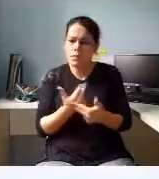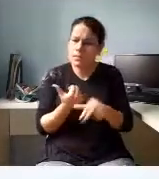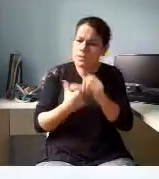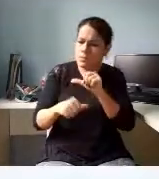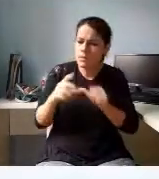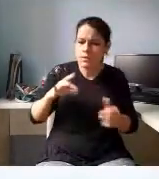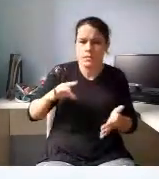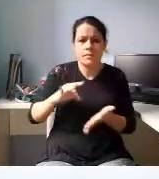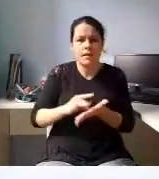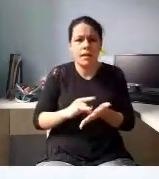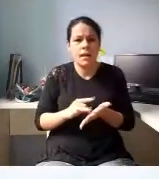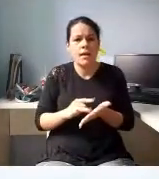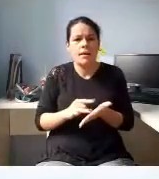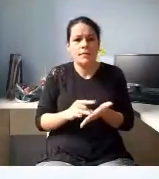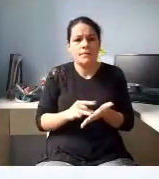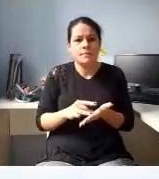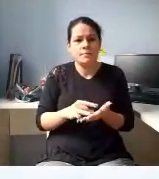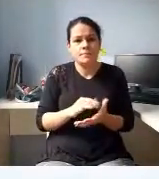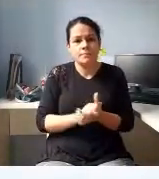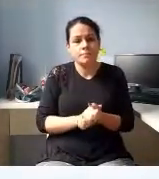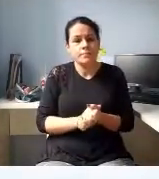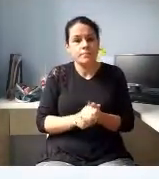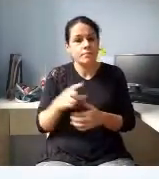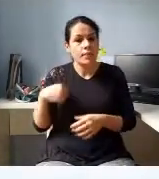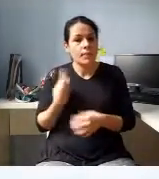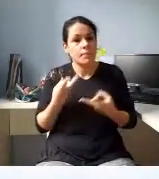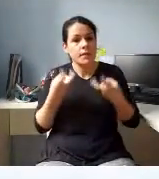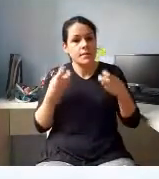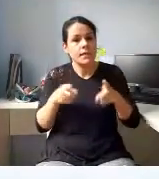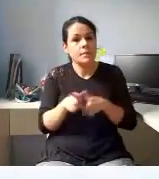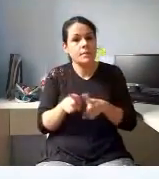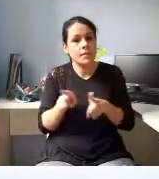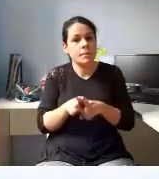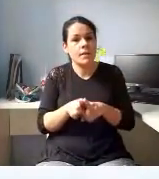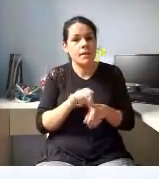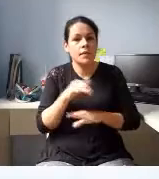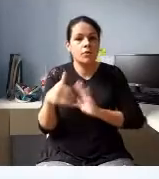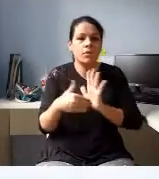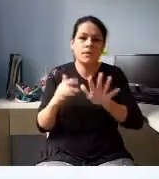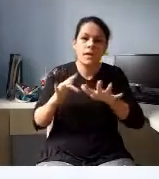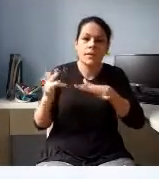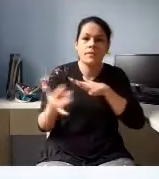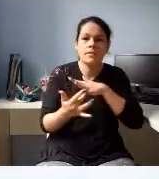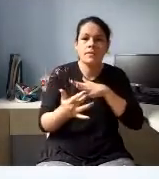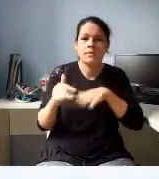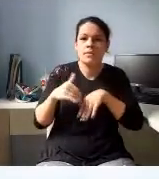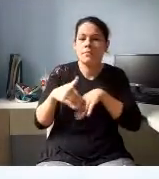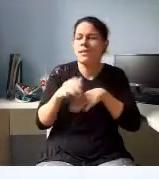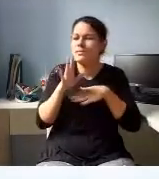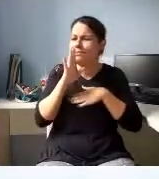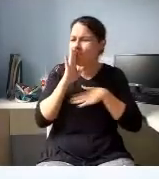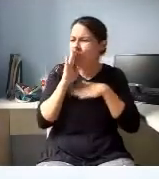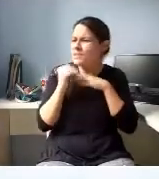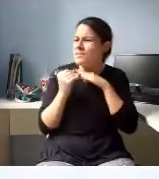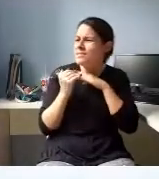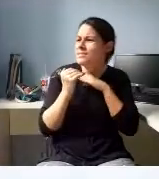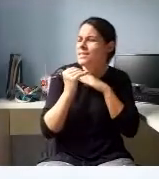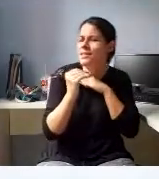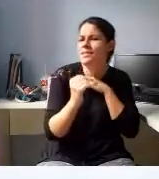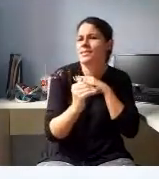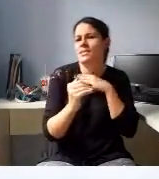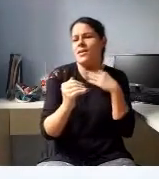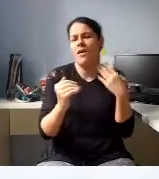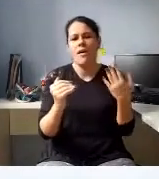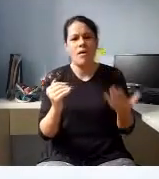realmente. É, a gente percebe também que as redes sociais estão mais silenciosas, né? No